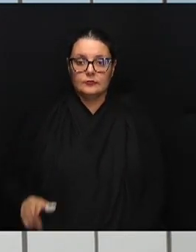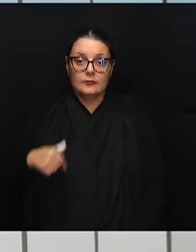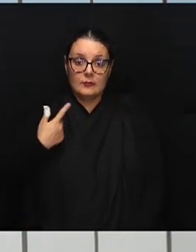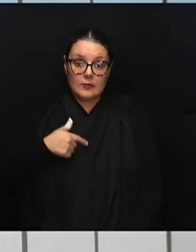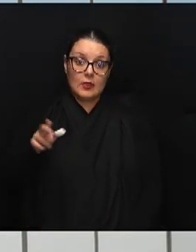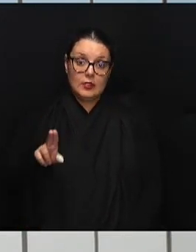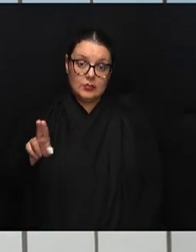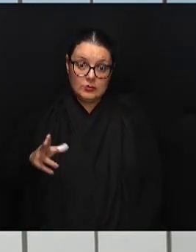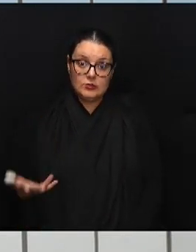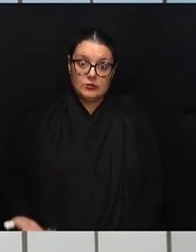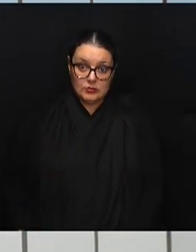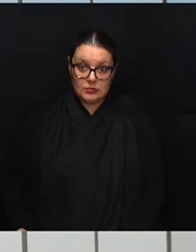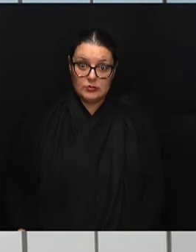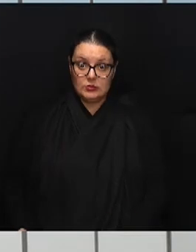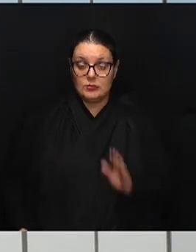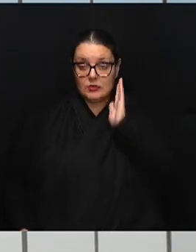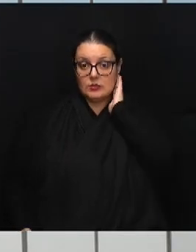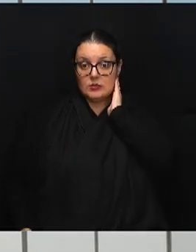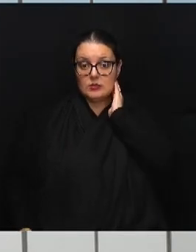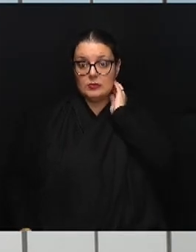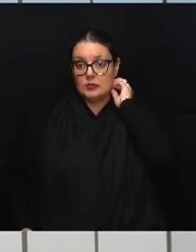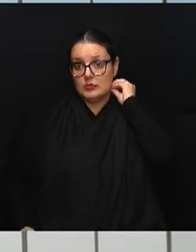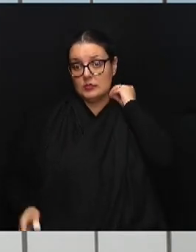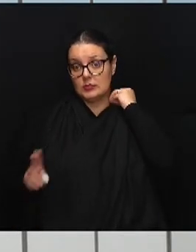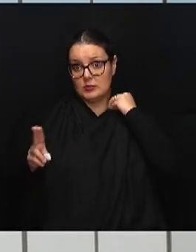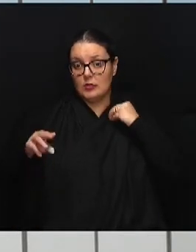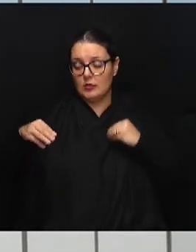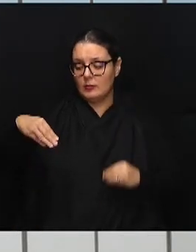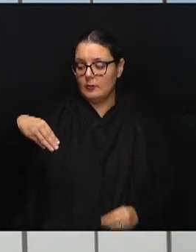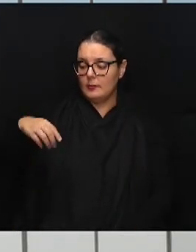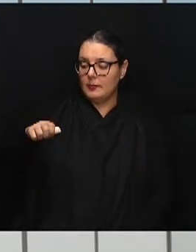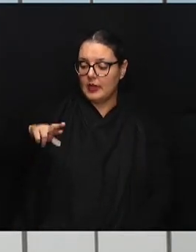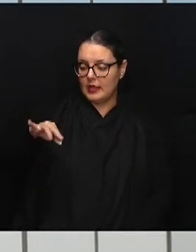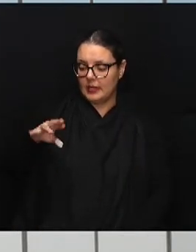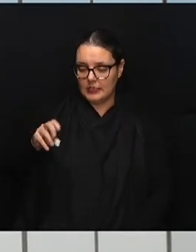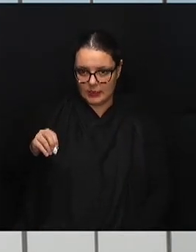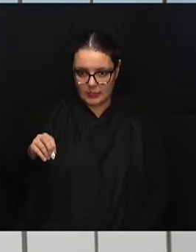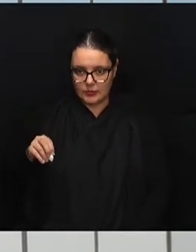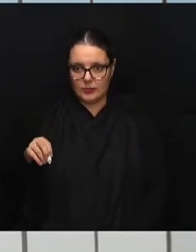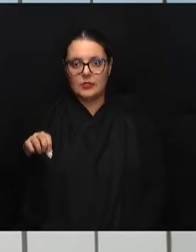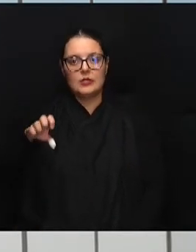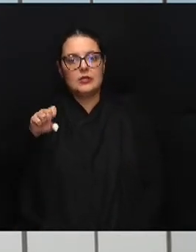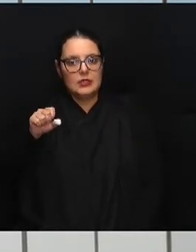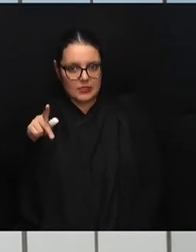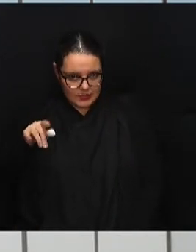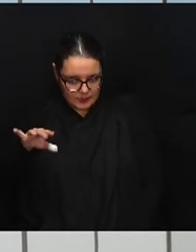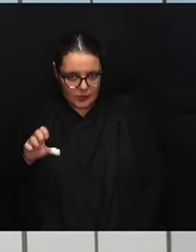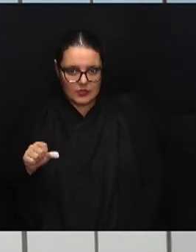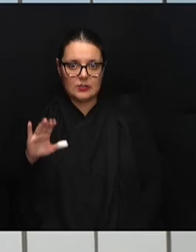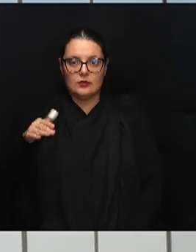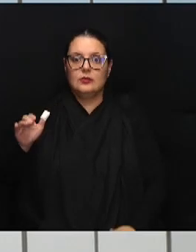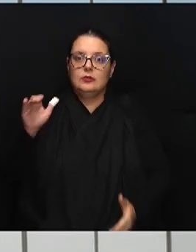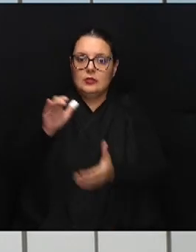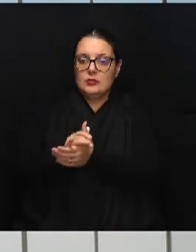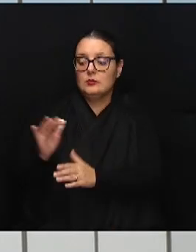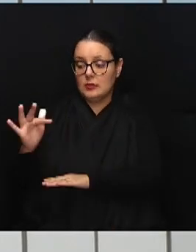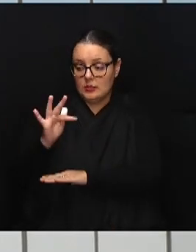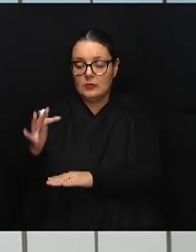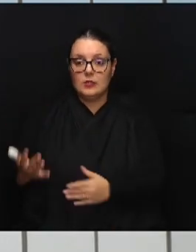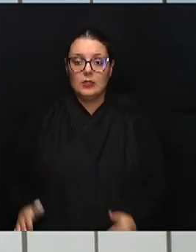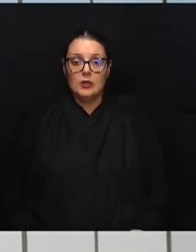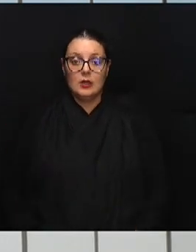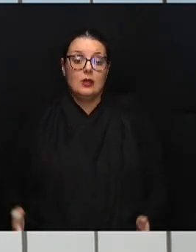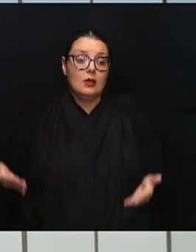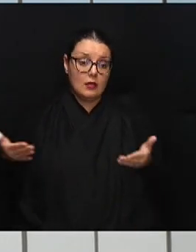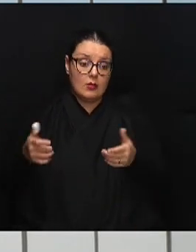usar essa nomenclatura, né, marido e mulher, ou esposa, quando há de fato um casamento formal. Né? Agora, a